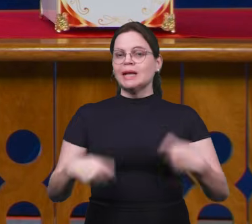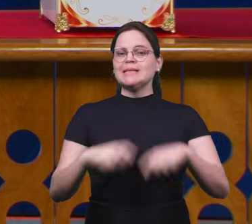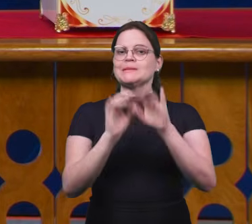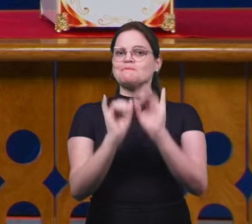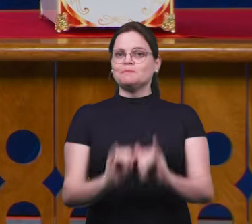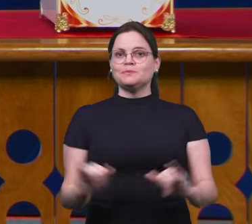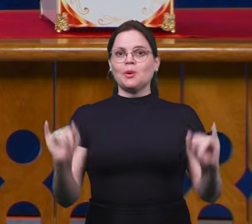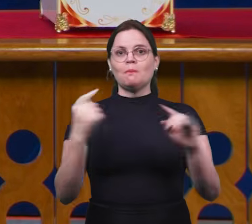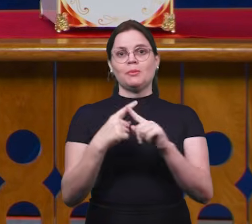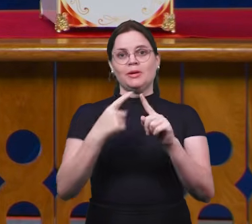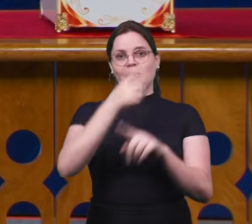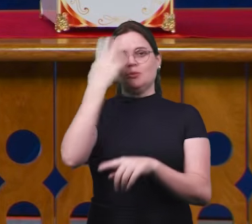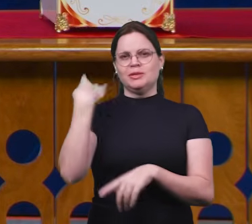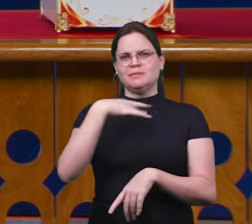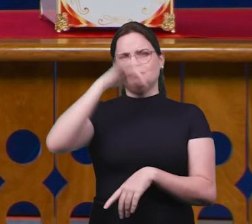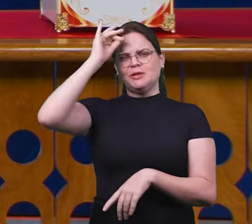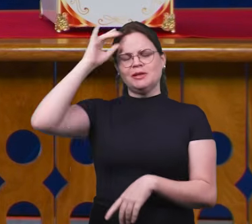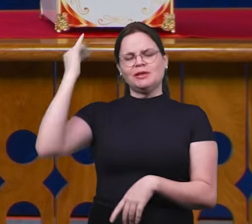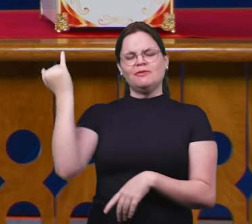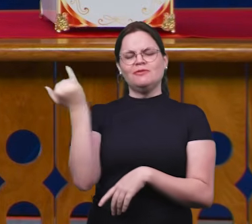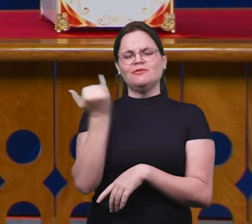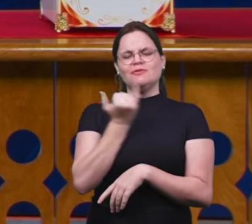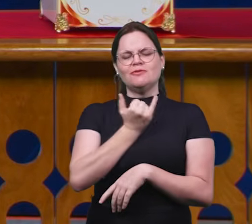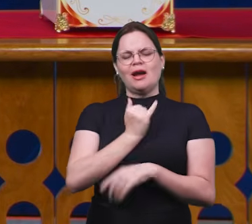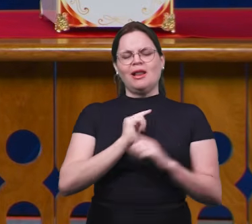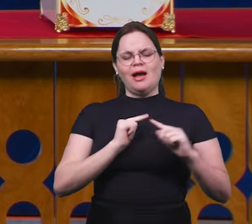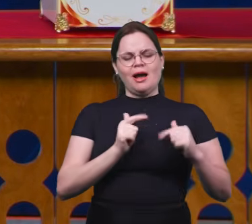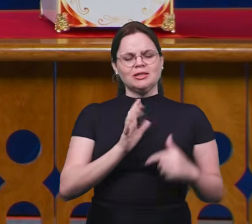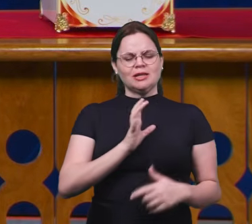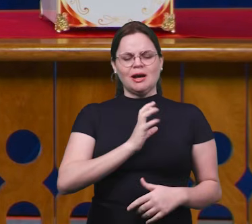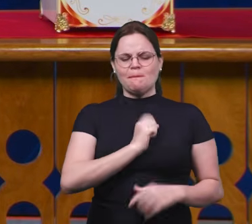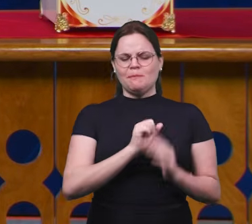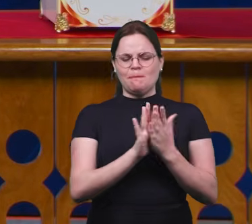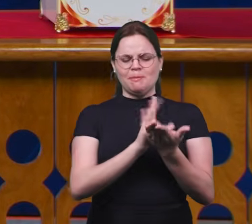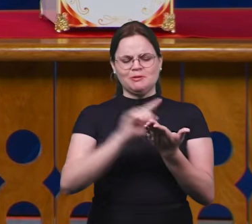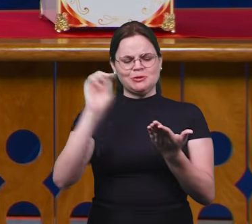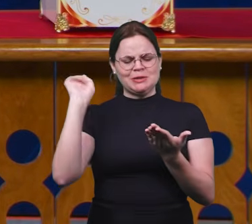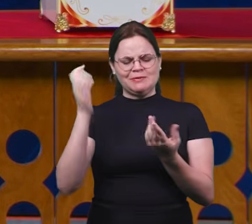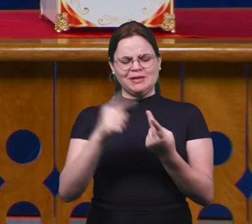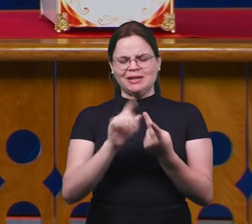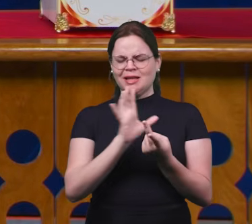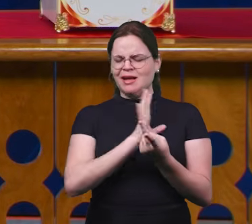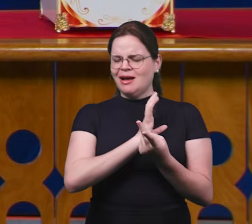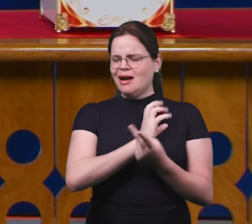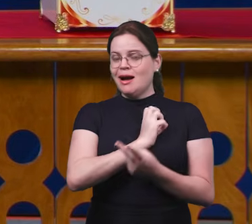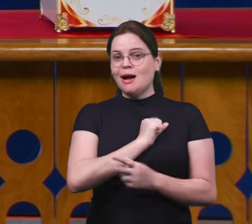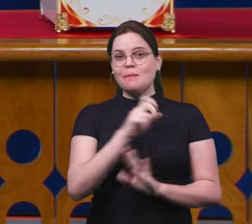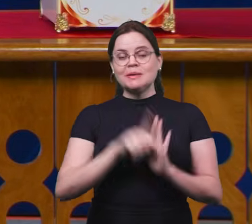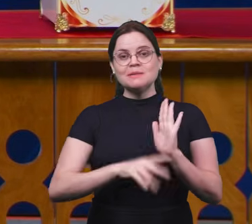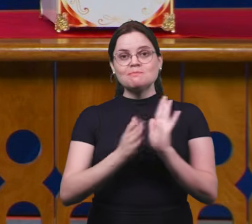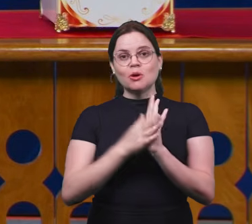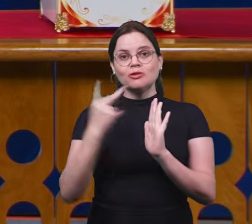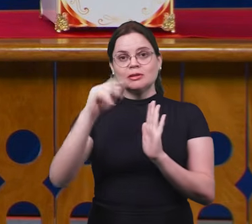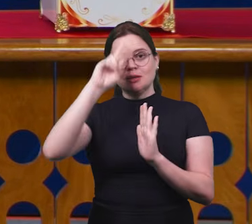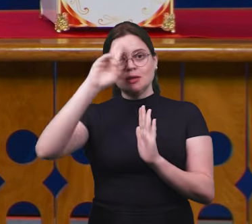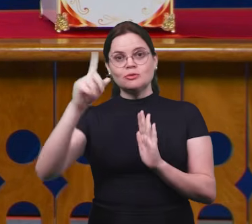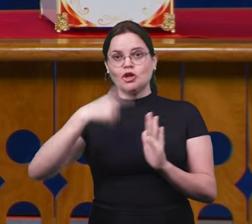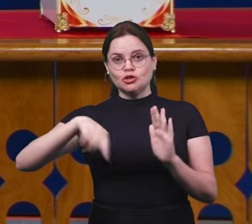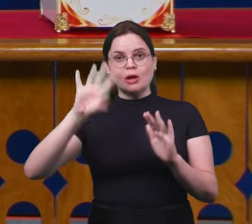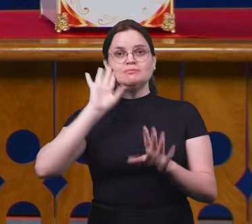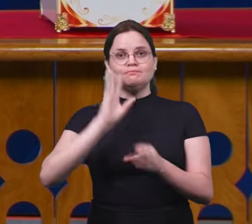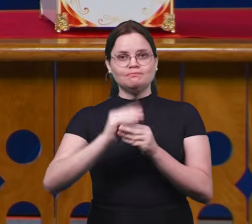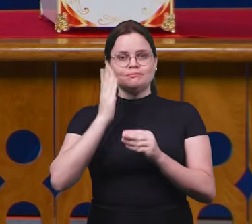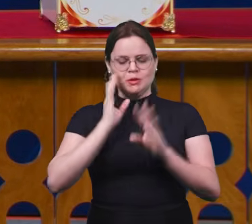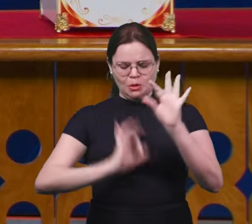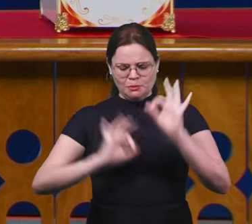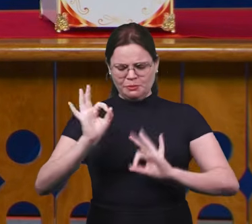ela um amor à palavra, um amor à obra do Senhor. É uma igreja que ela sabe que ela está sendo